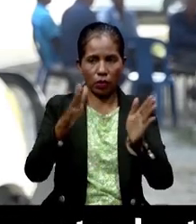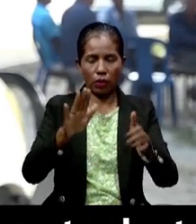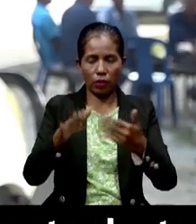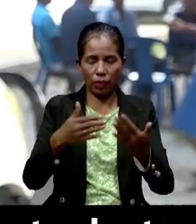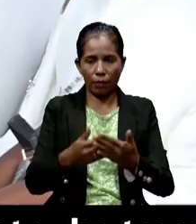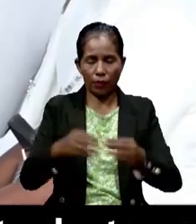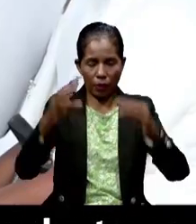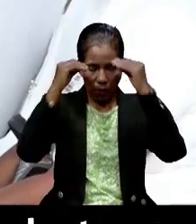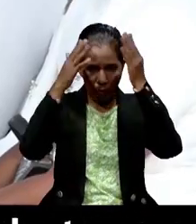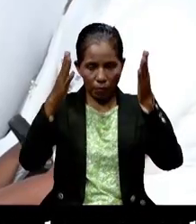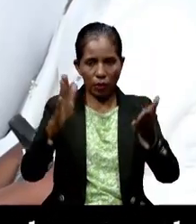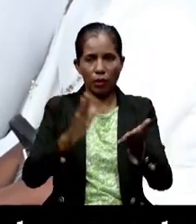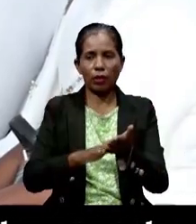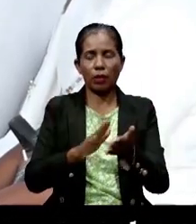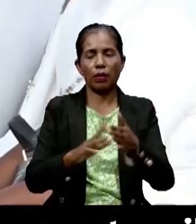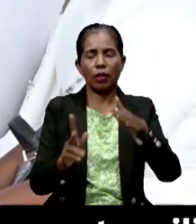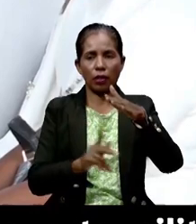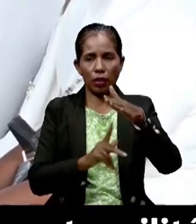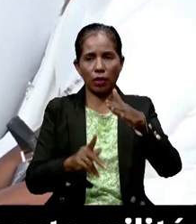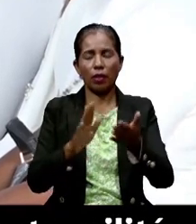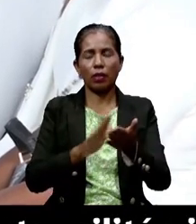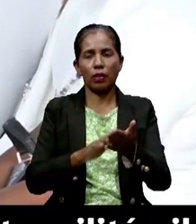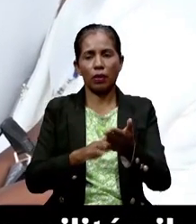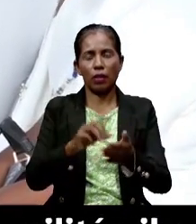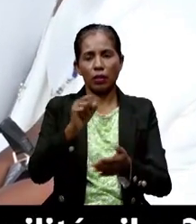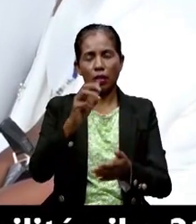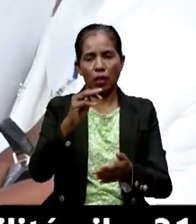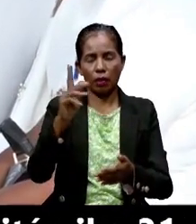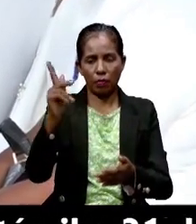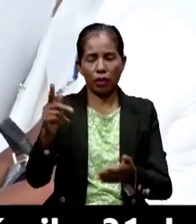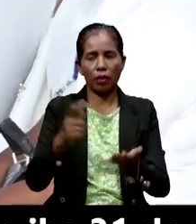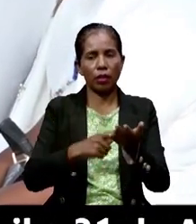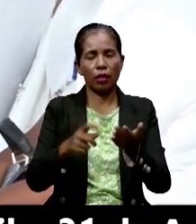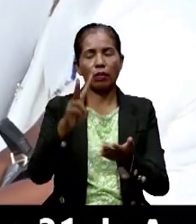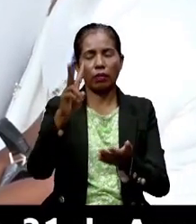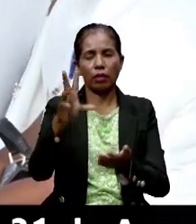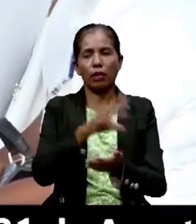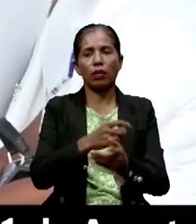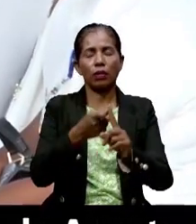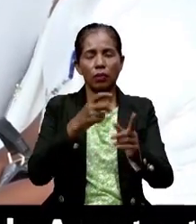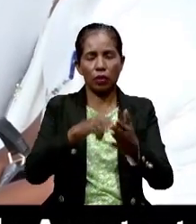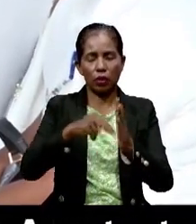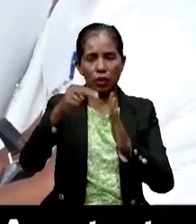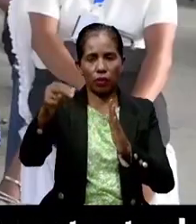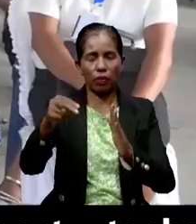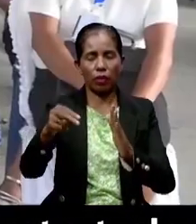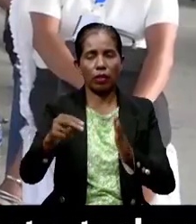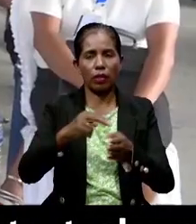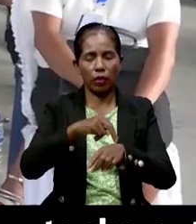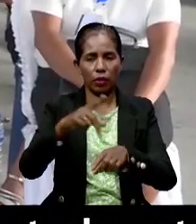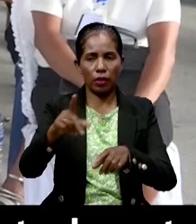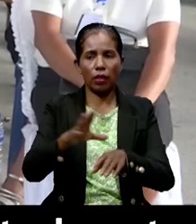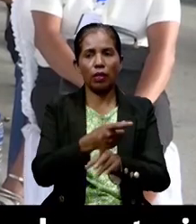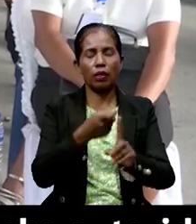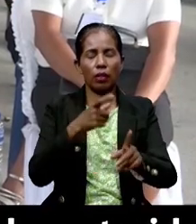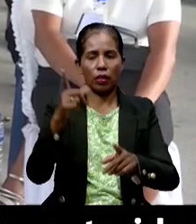total professor pré-escolar, ensino básico, ensino secundário geral, no técnico vocacional, usi nível nacional, nebehetan formação linguística e a